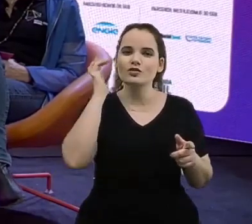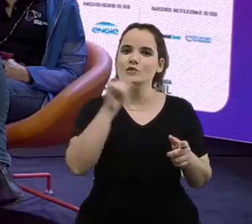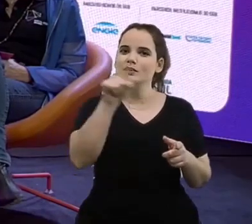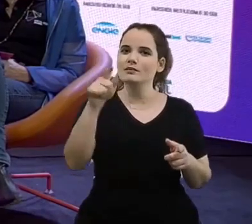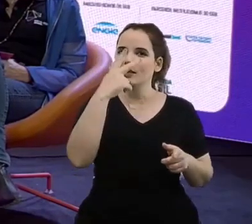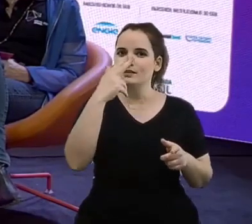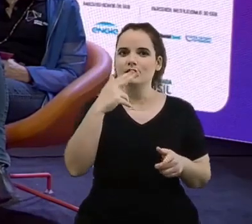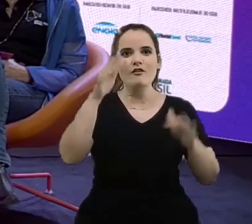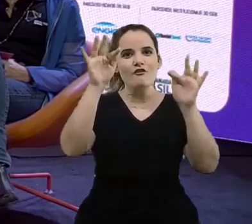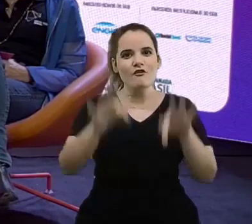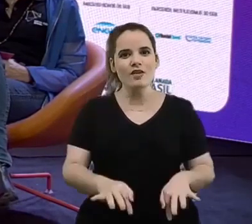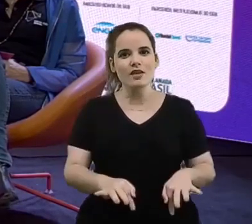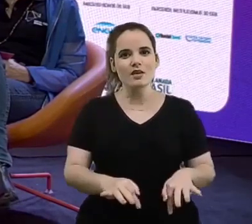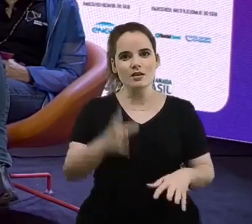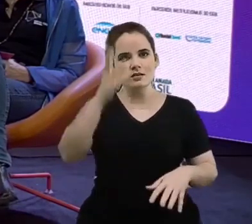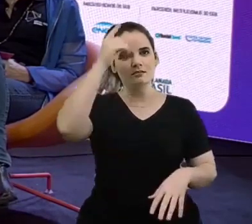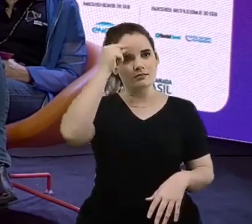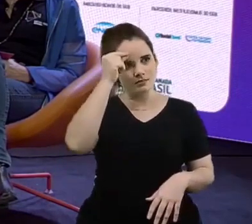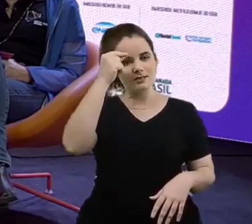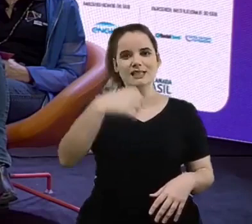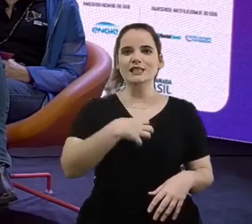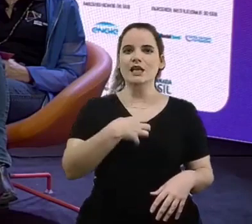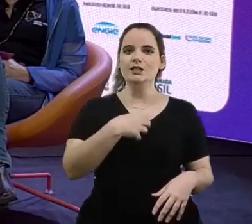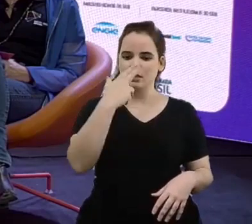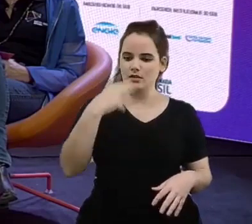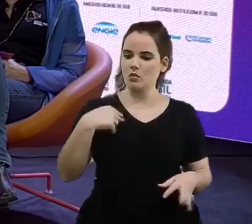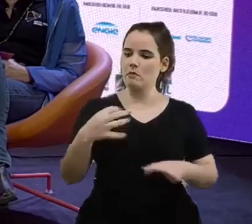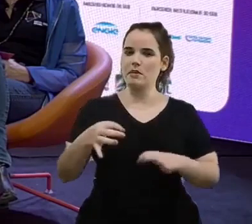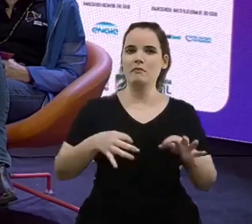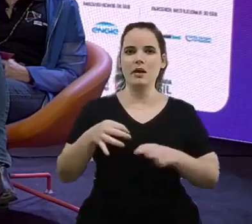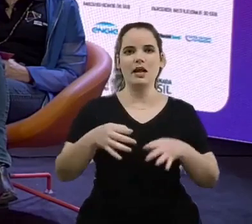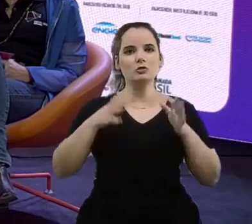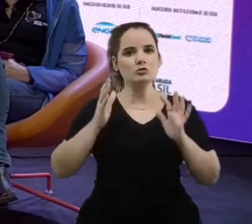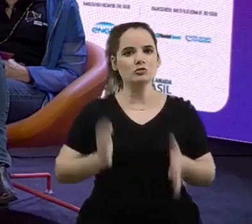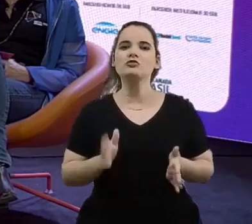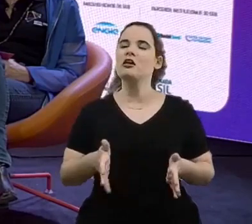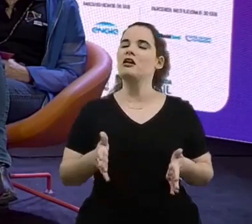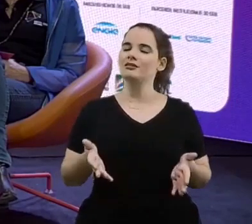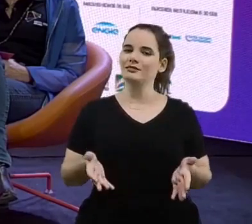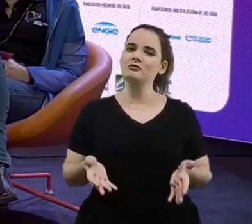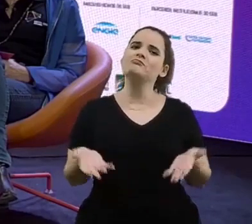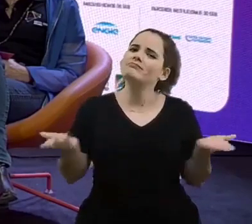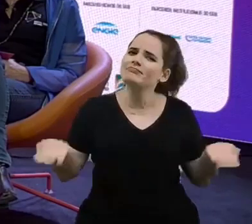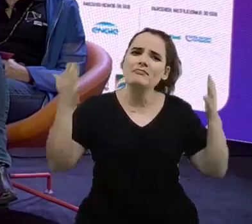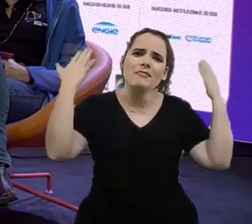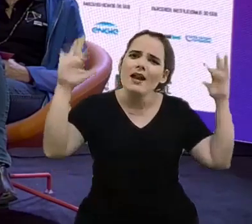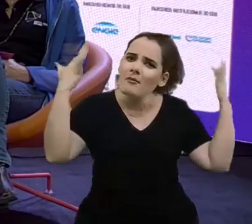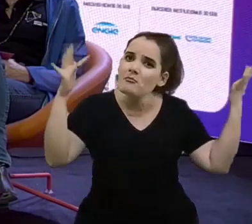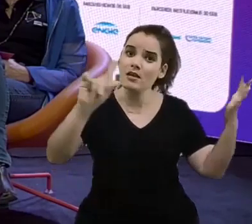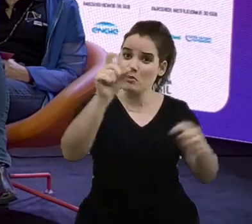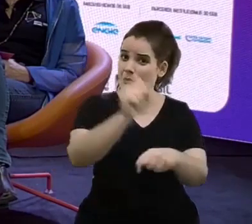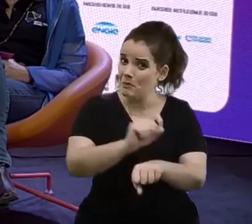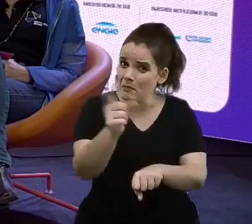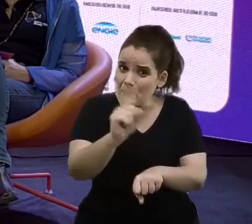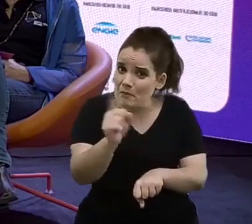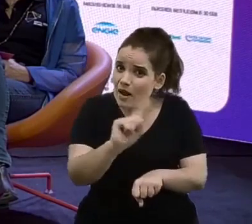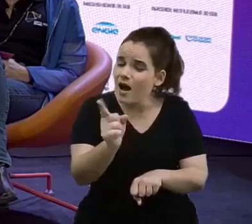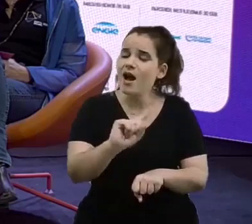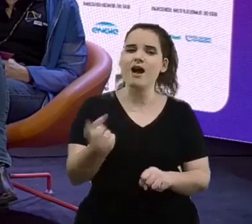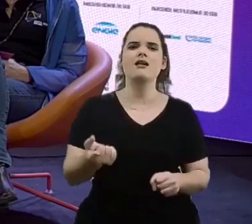preparado, que eu ouvi você falar. Para mim é isso que importa, está resolvido, parabéns, não parem por aí, contem com a gente, assim que